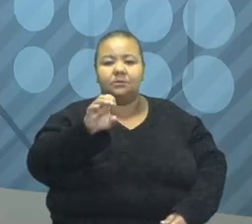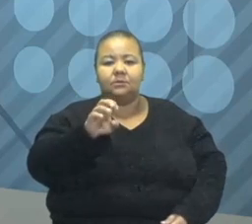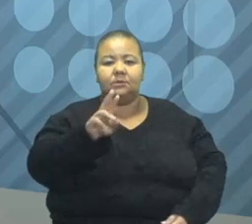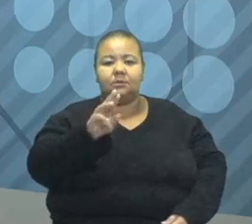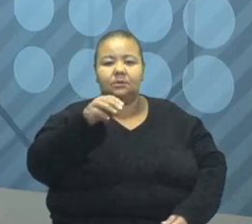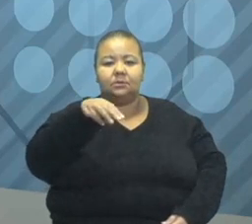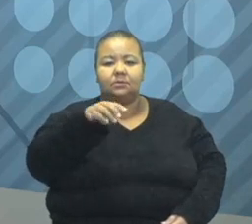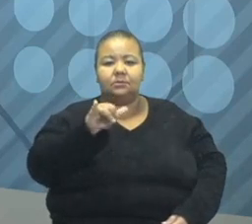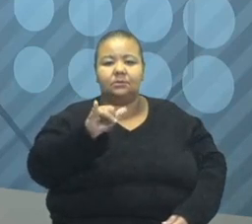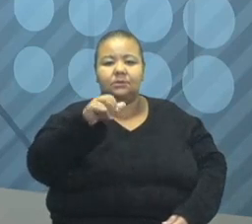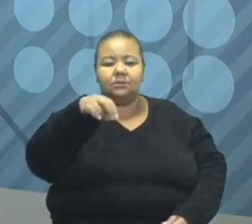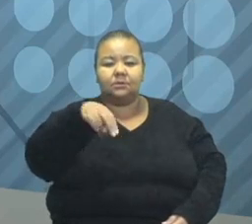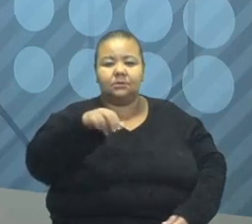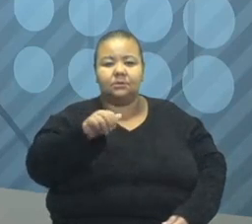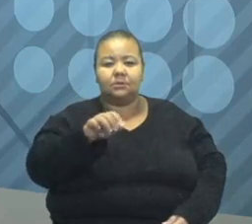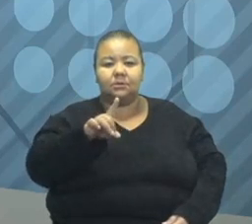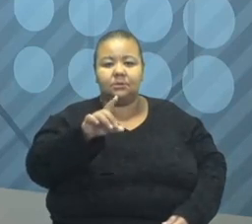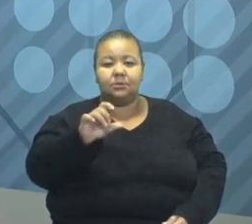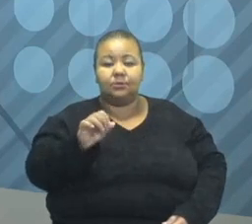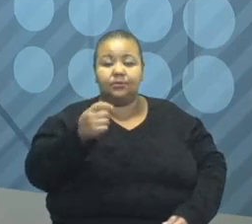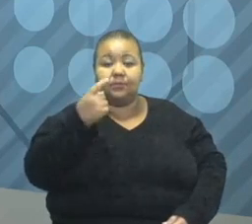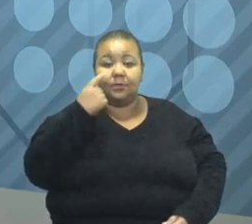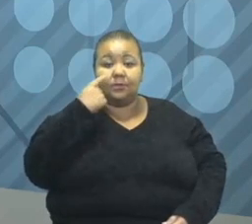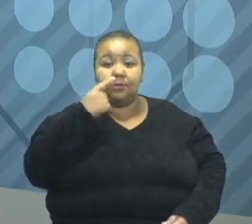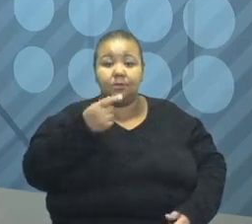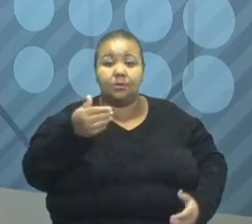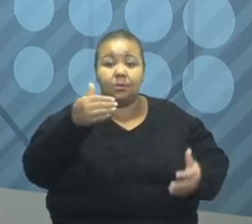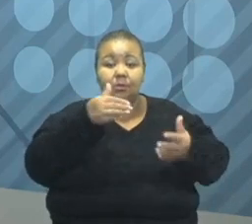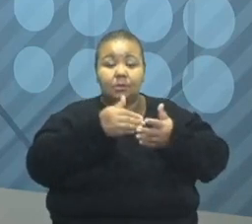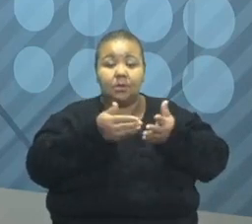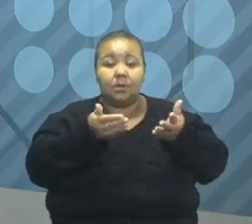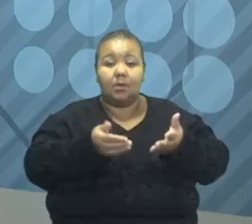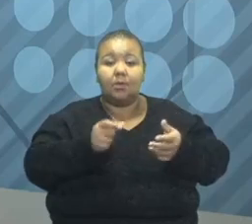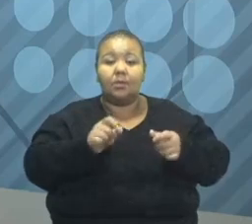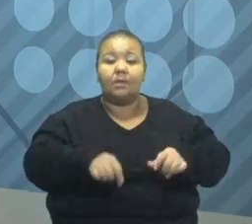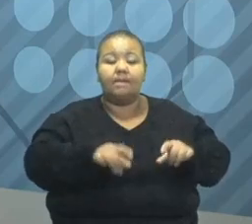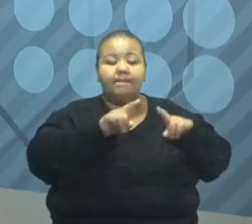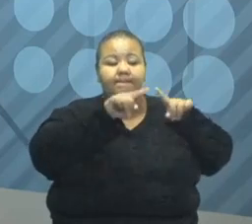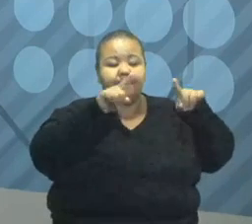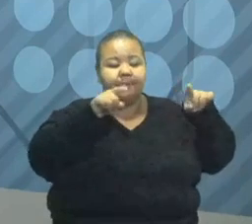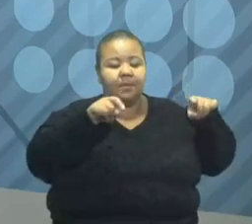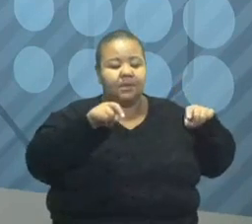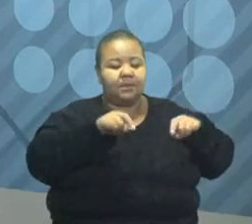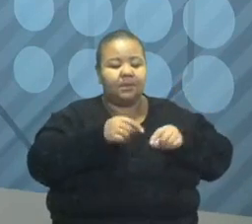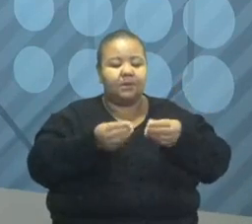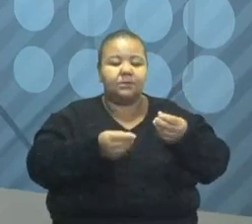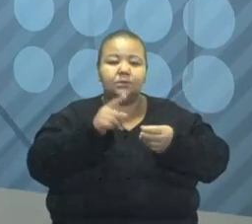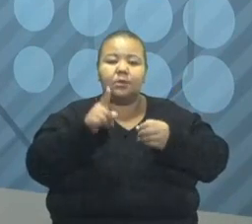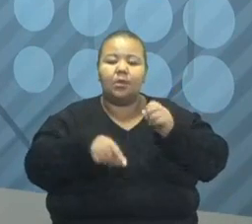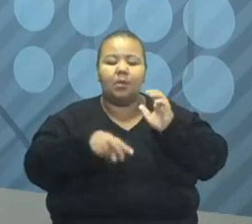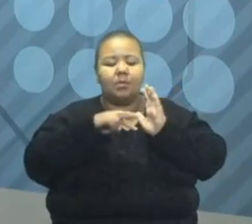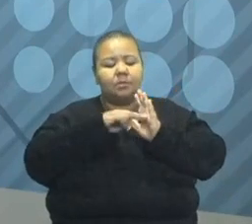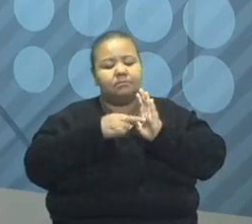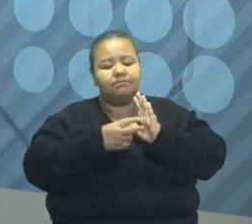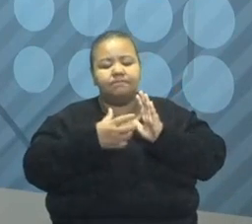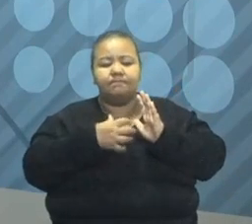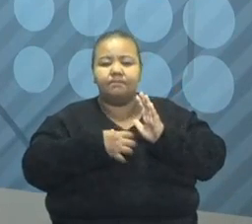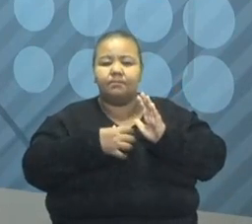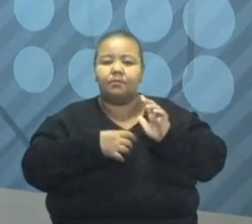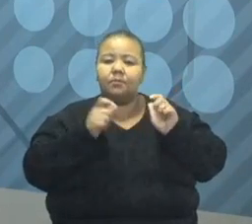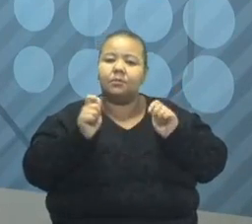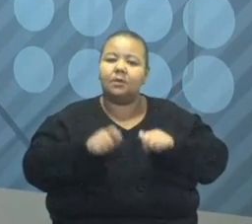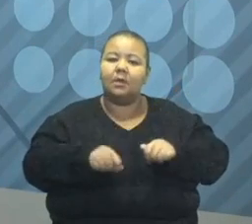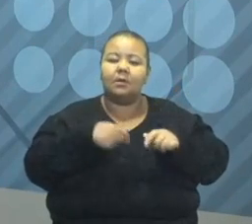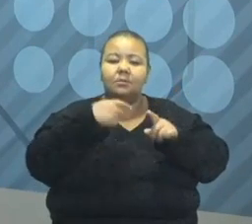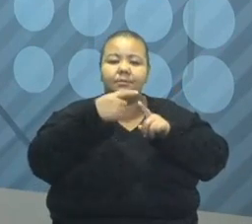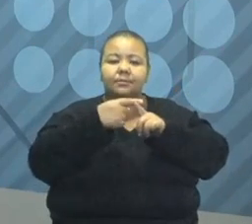determinado. Então, nós vimos até o momento da nossa aula, a gente viu o quê? Matrizes, a classificação, as operações,